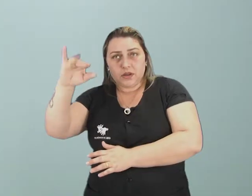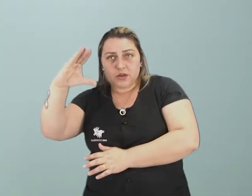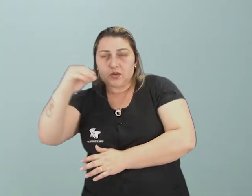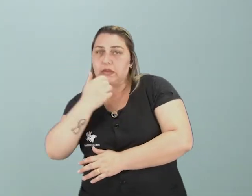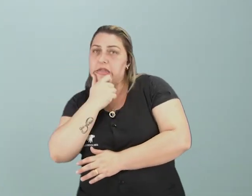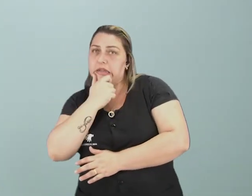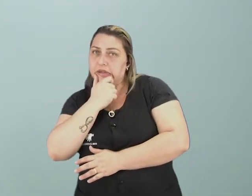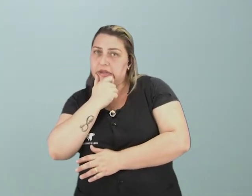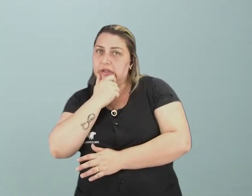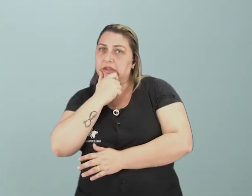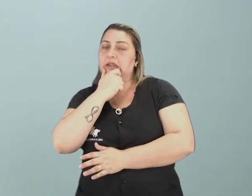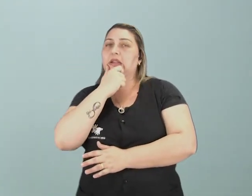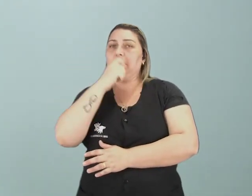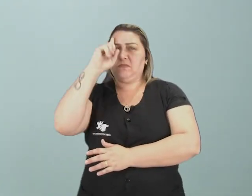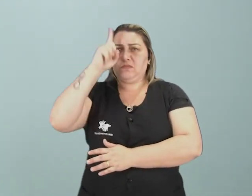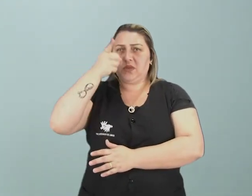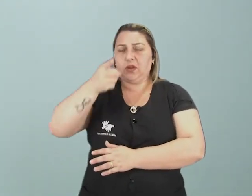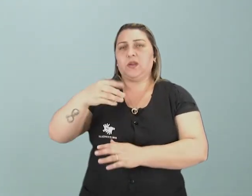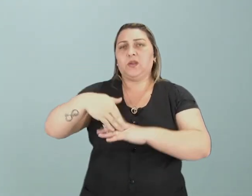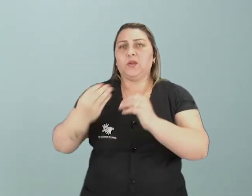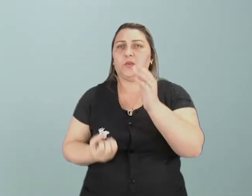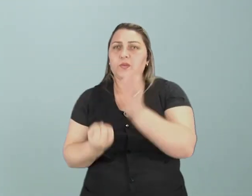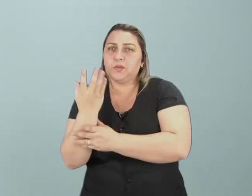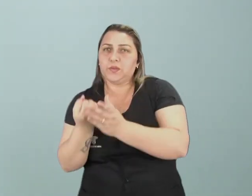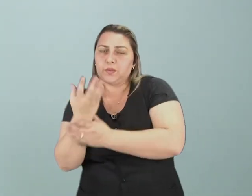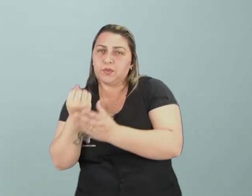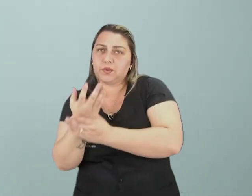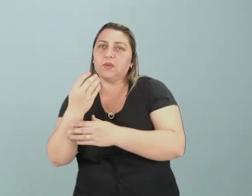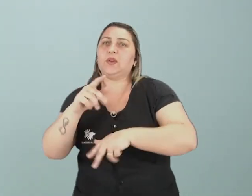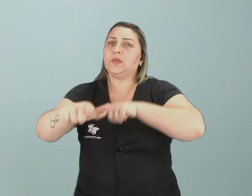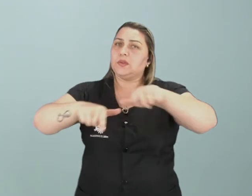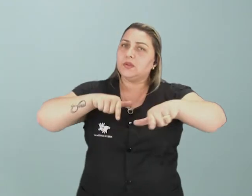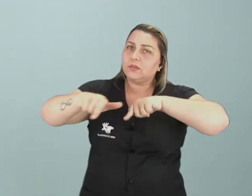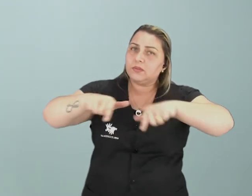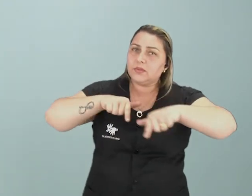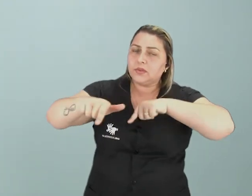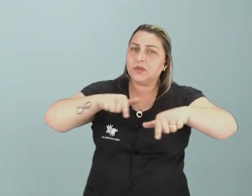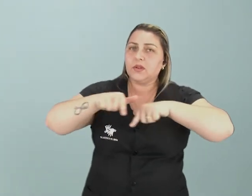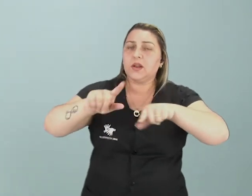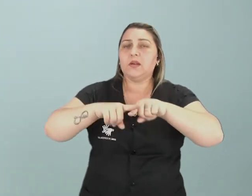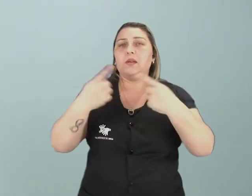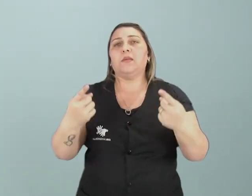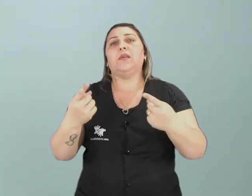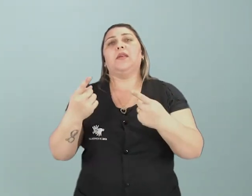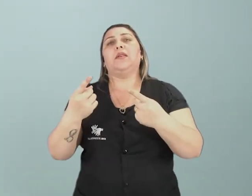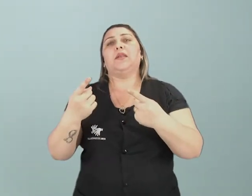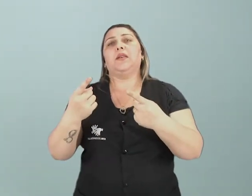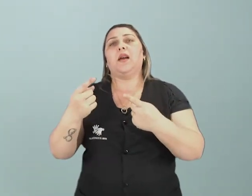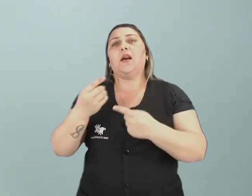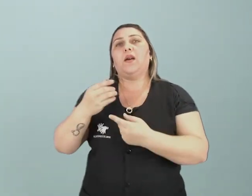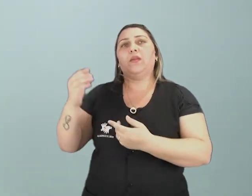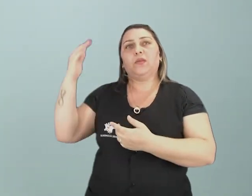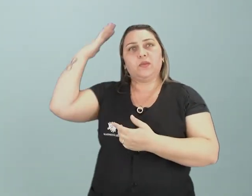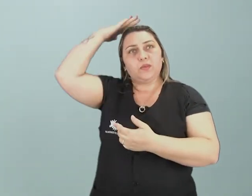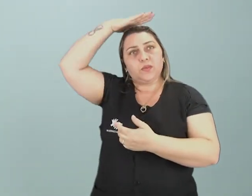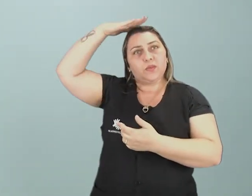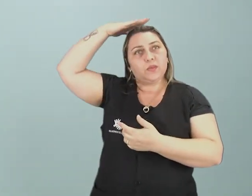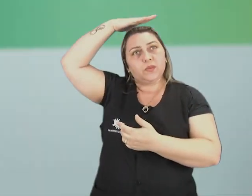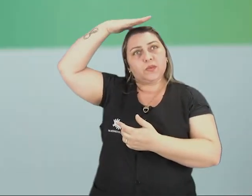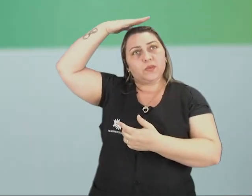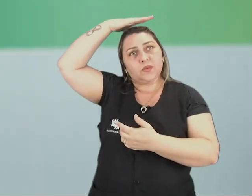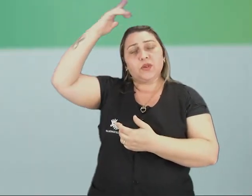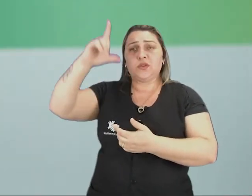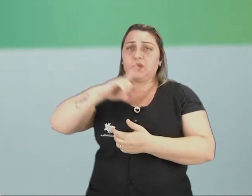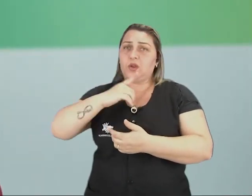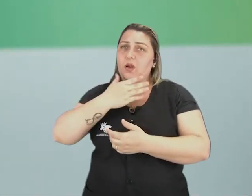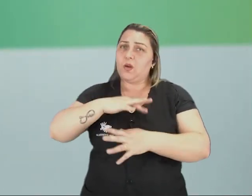aí dominando tudo, a produtividade, uma grande massa trabalhadora. E Mahatma Gandhi utiliza toda aquela esperança que ele tinha